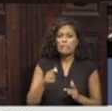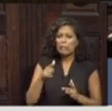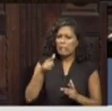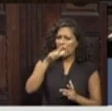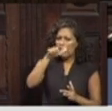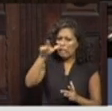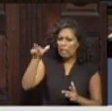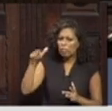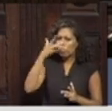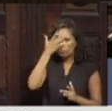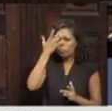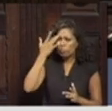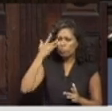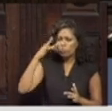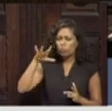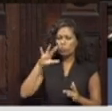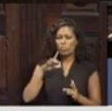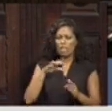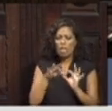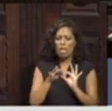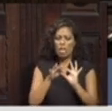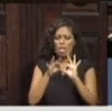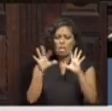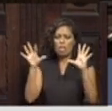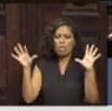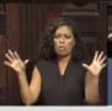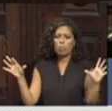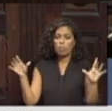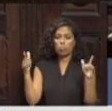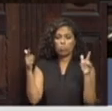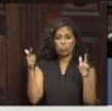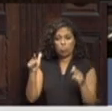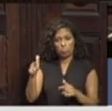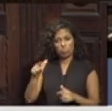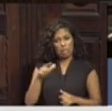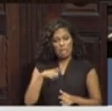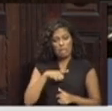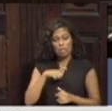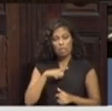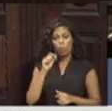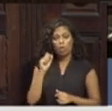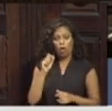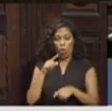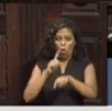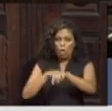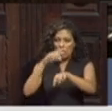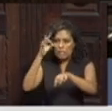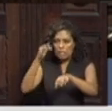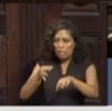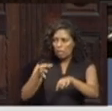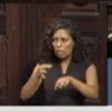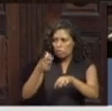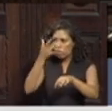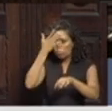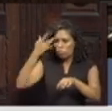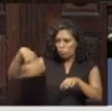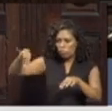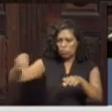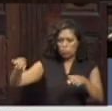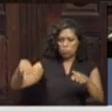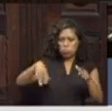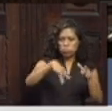pelas próprias organizações criminosas. Então vejam, vossas excelências, senhoras e senhores que nos assistem ou nos